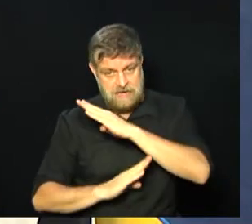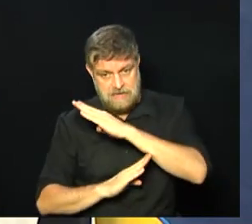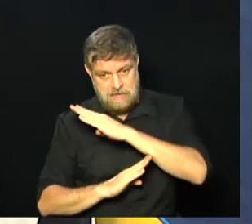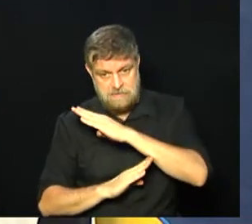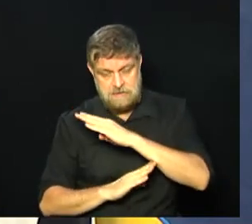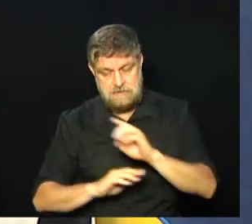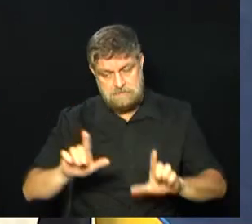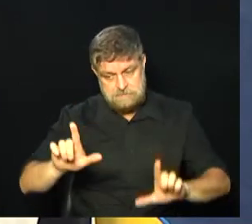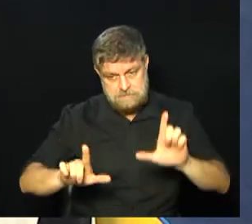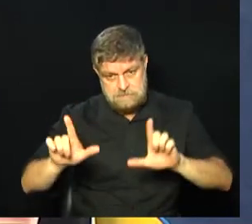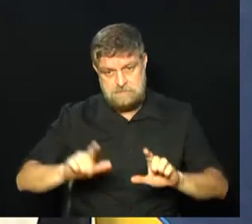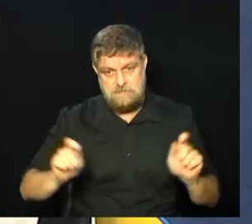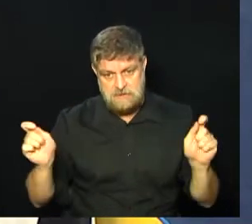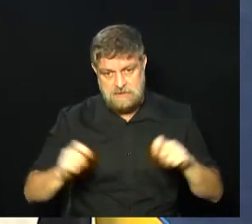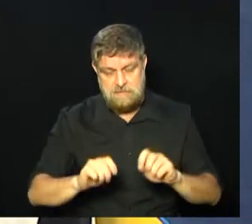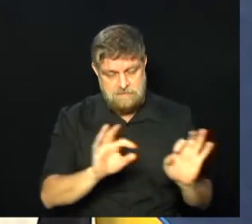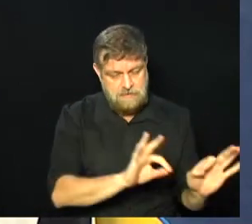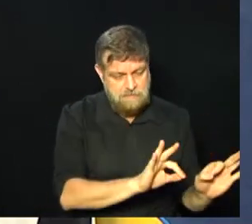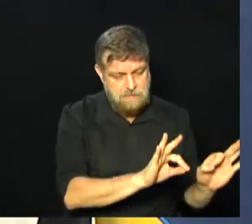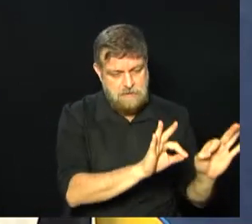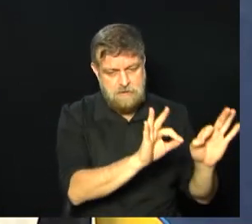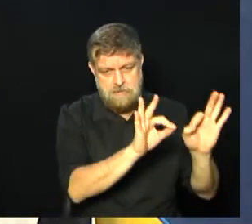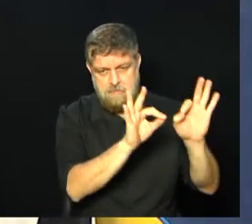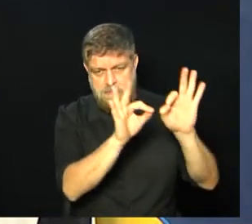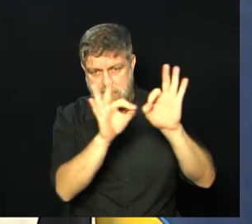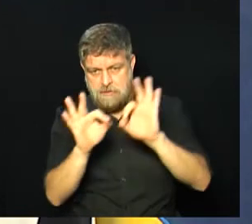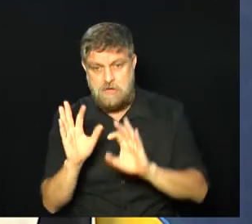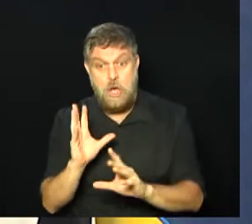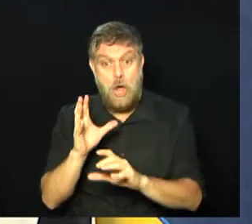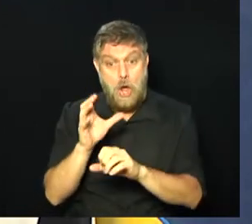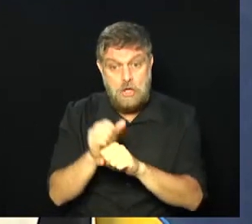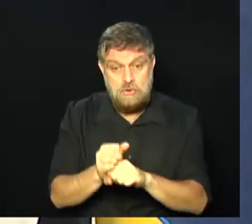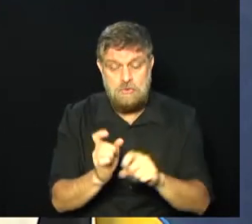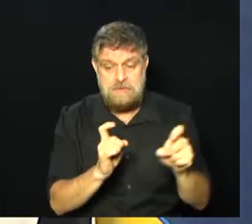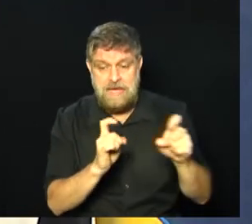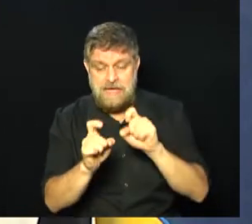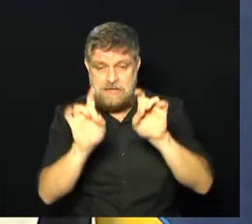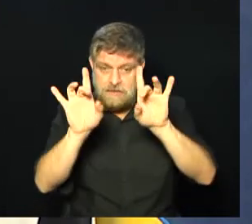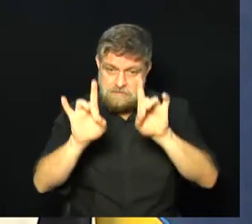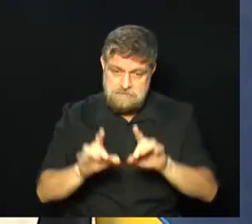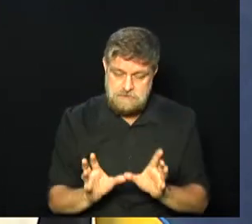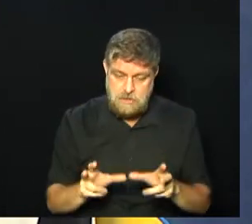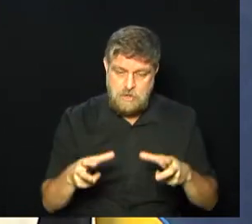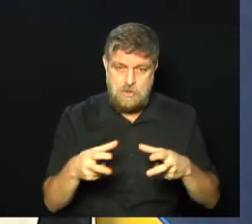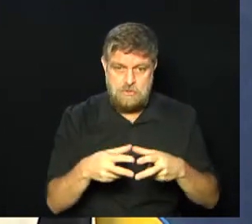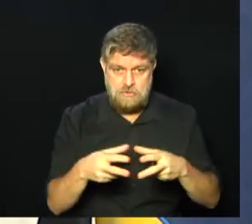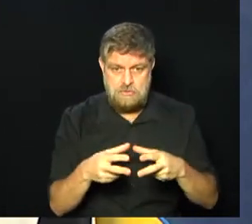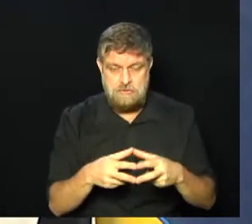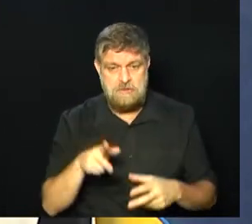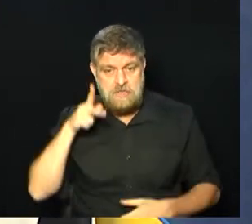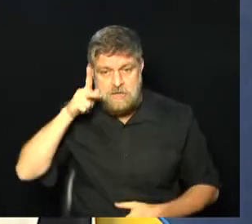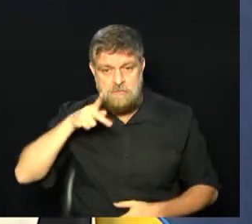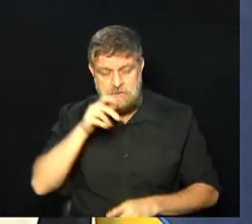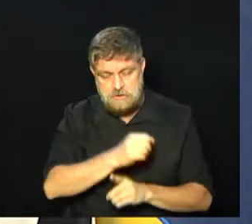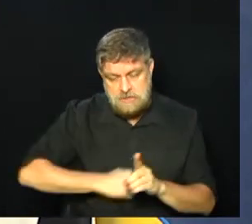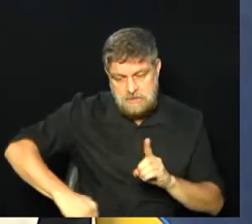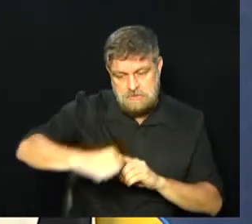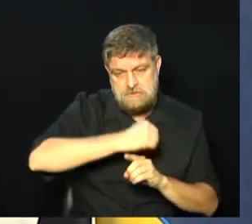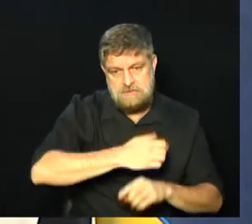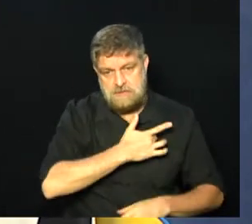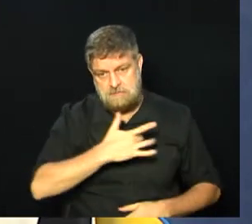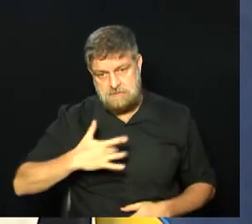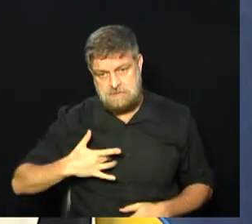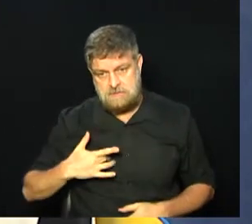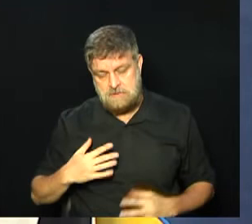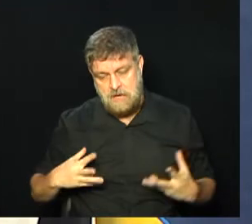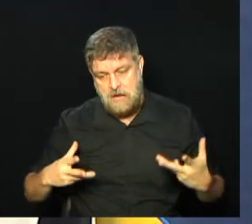pode reassistir desde o início, na íntegra, esta reunião especial da Comissão Permanente de Política Social e Saúde. A